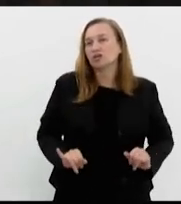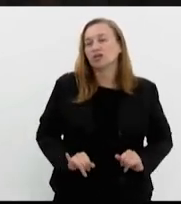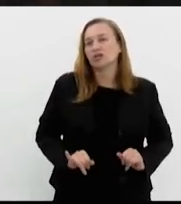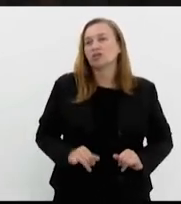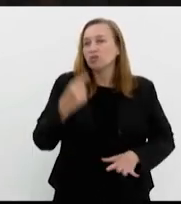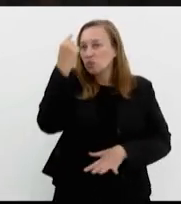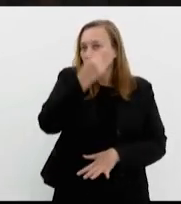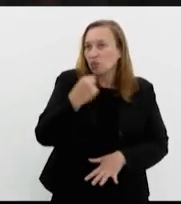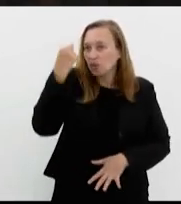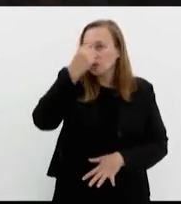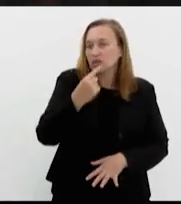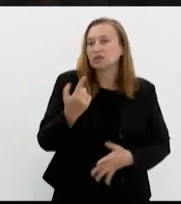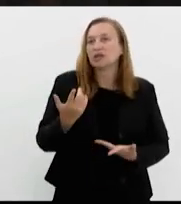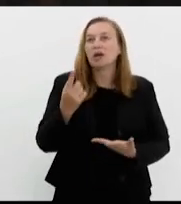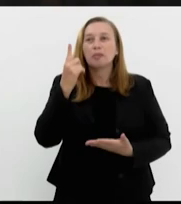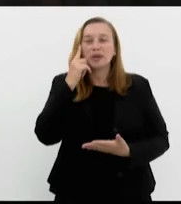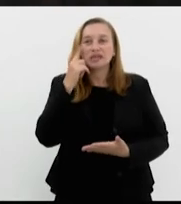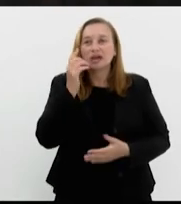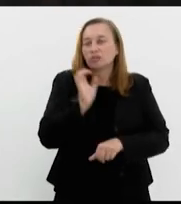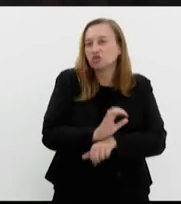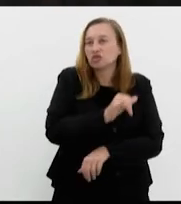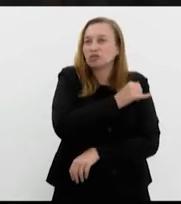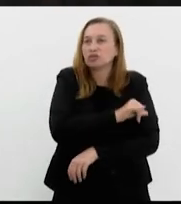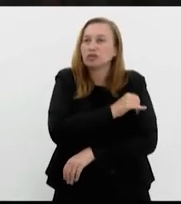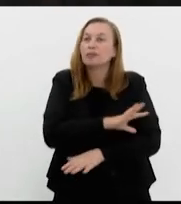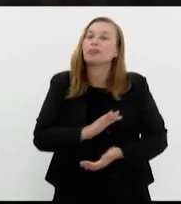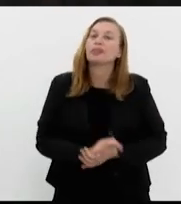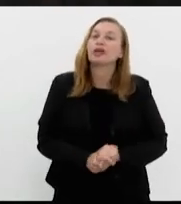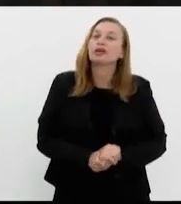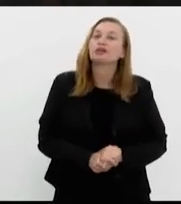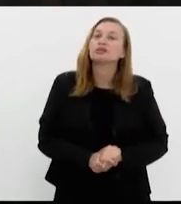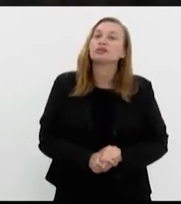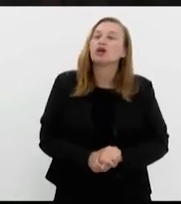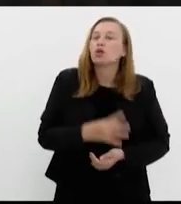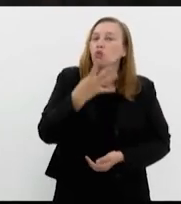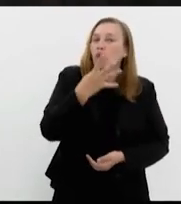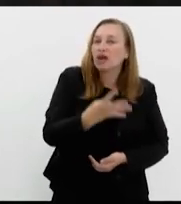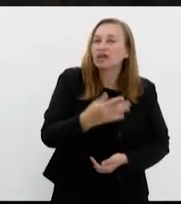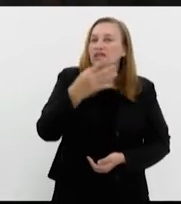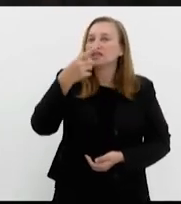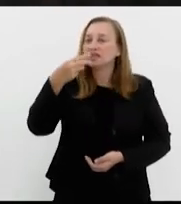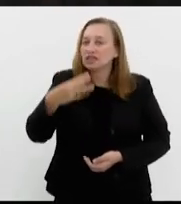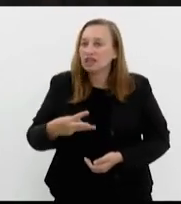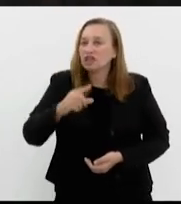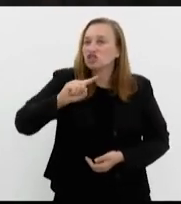estado como o Rio de Janeiro. Dessas,